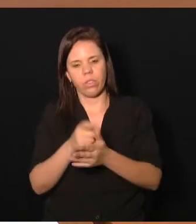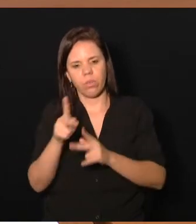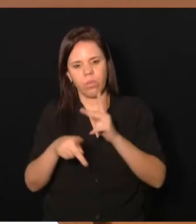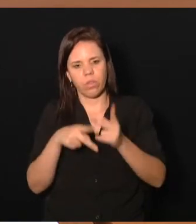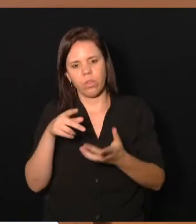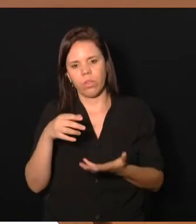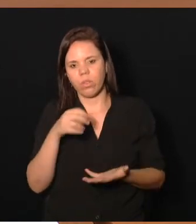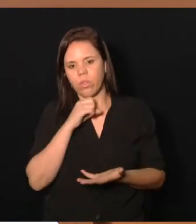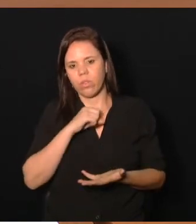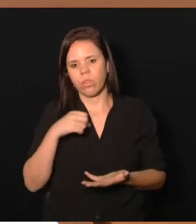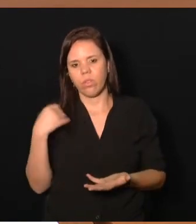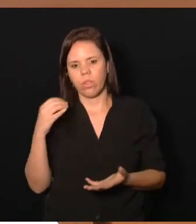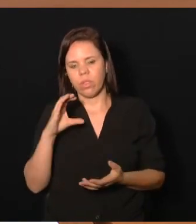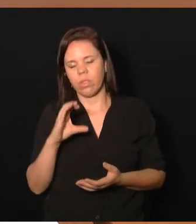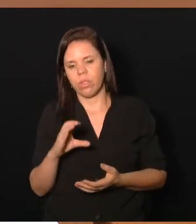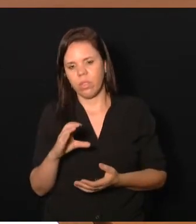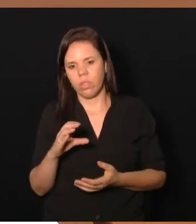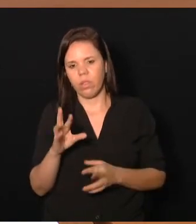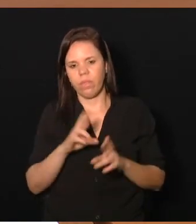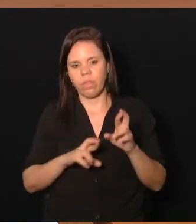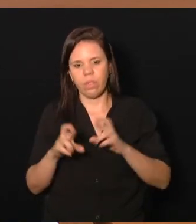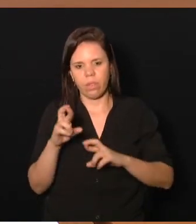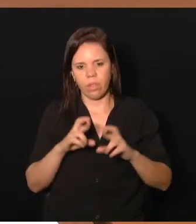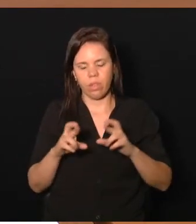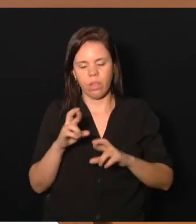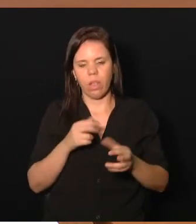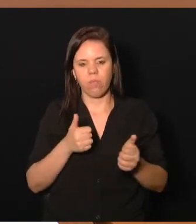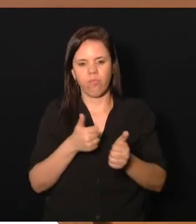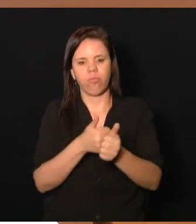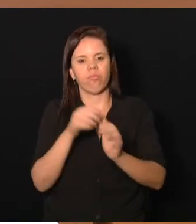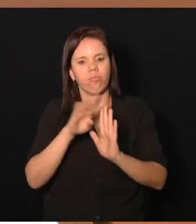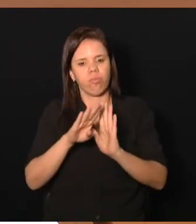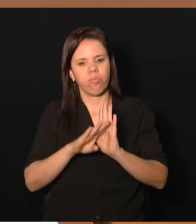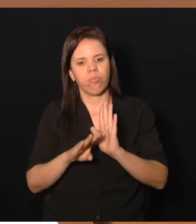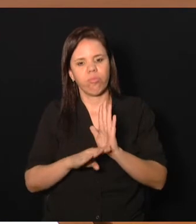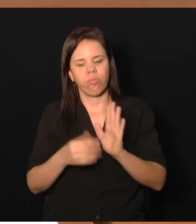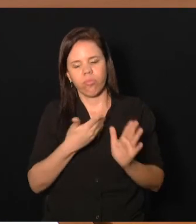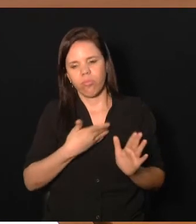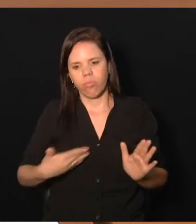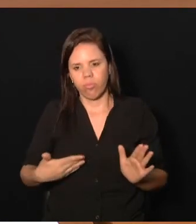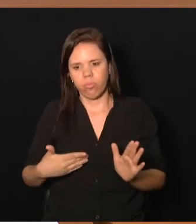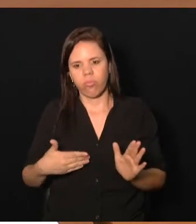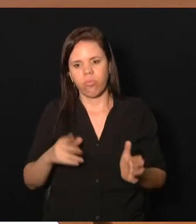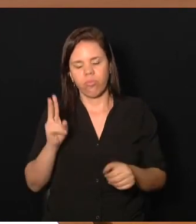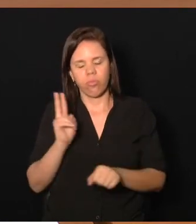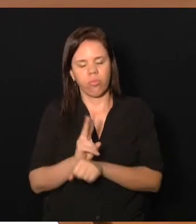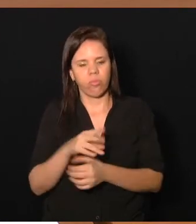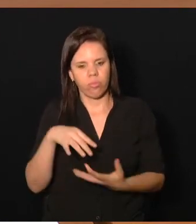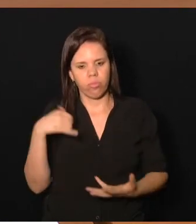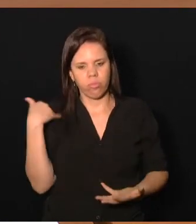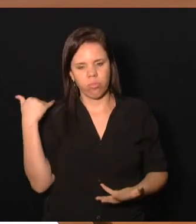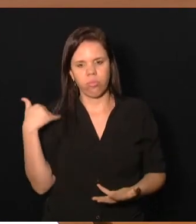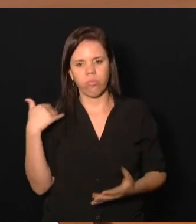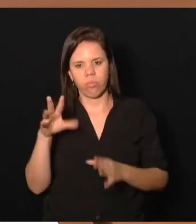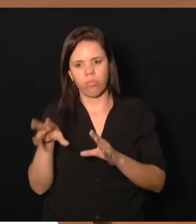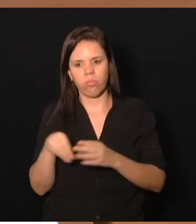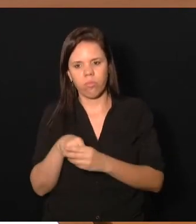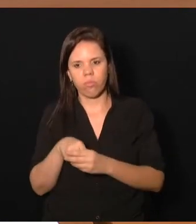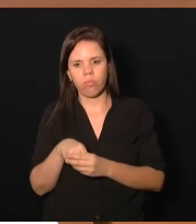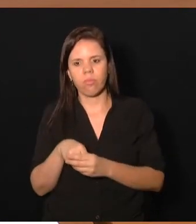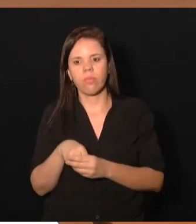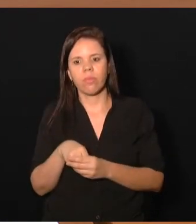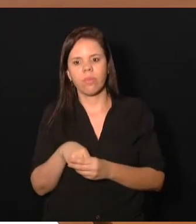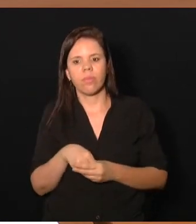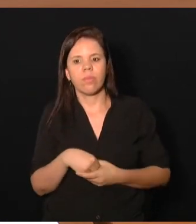pessoas idosas. C, fiscalizar e acompanhar programas governamentais relativos à proteção das pessoas idosas, incluindo os